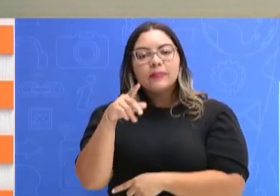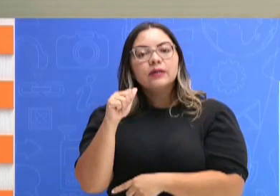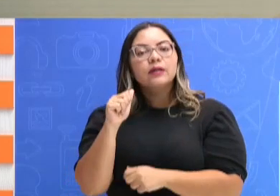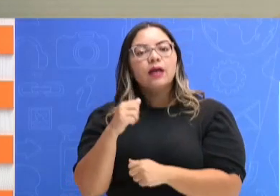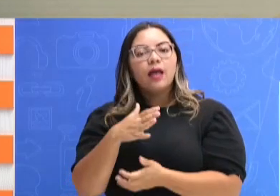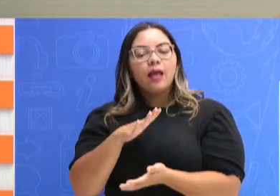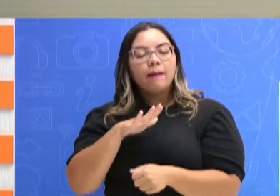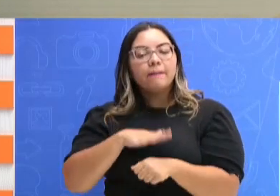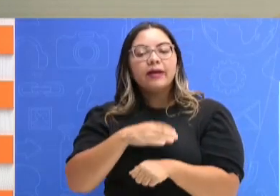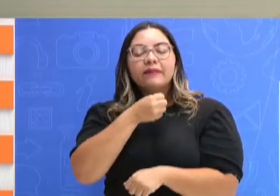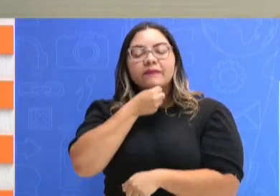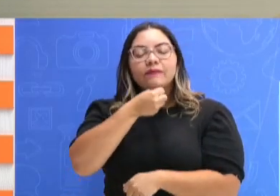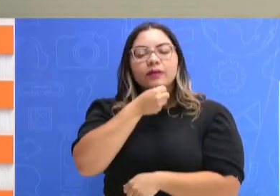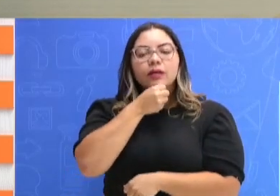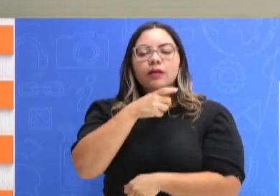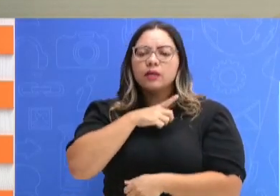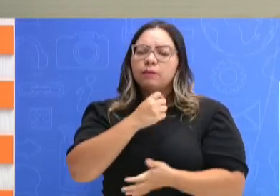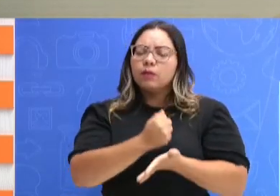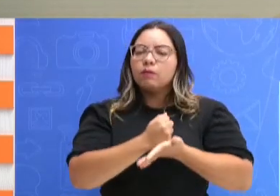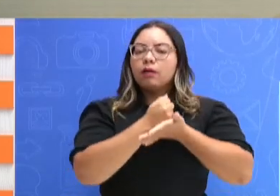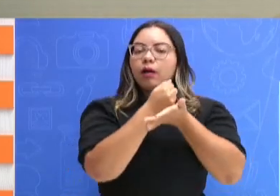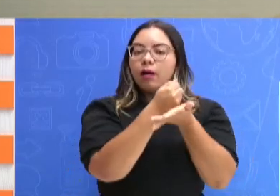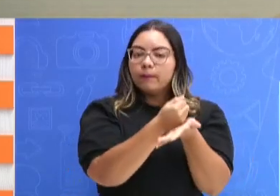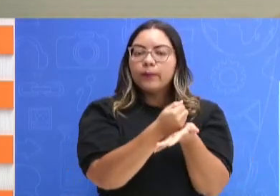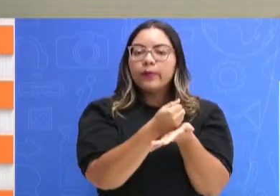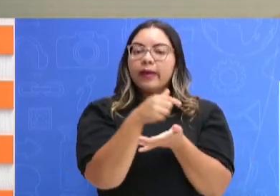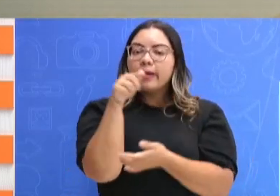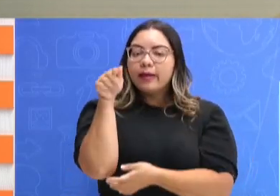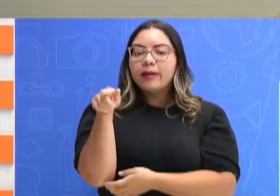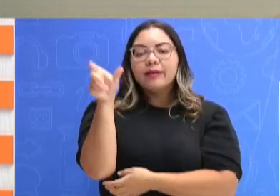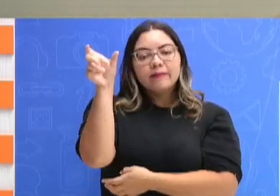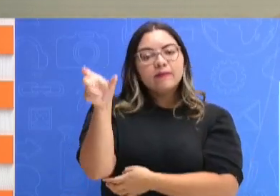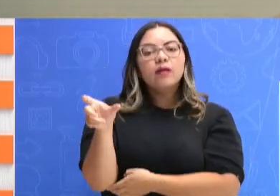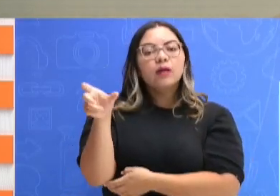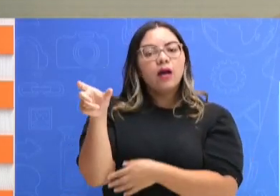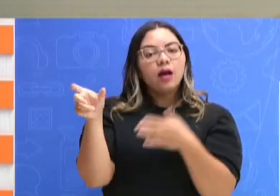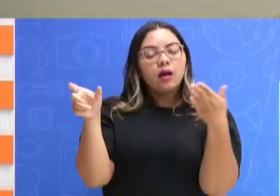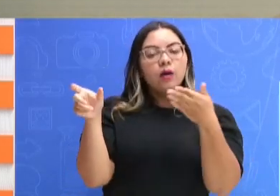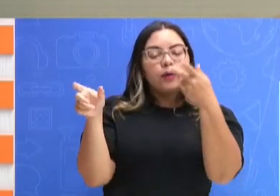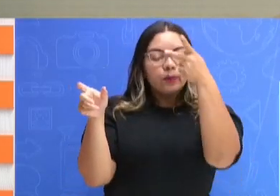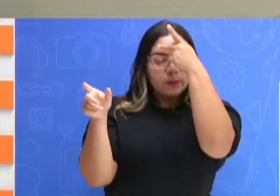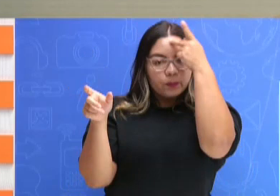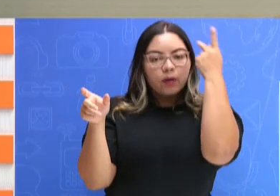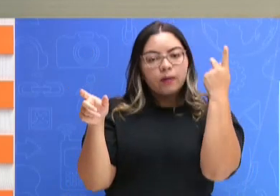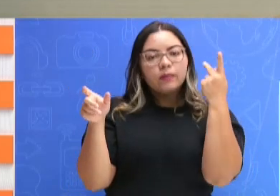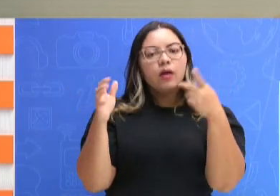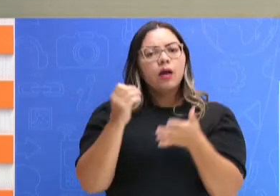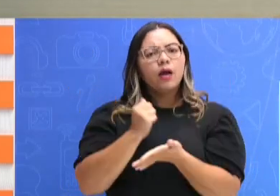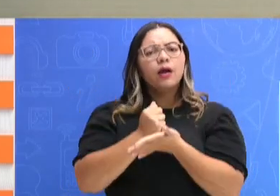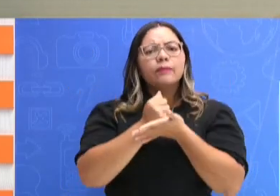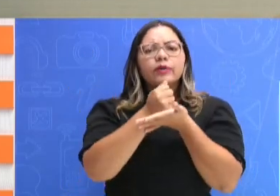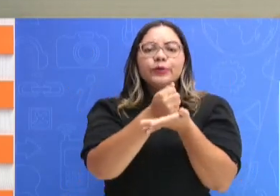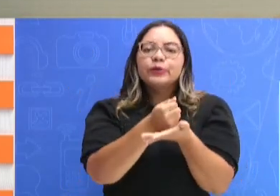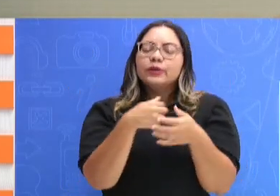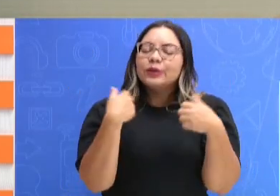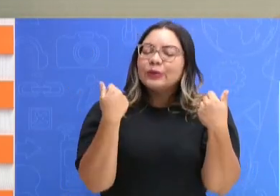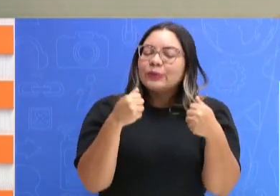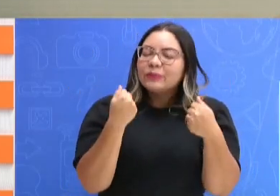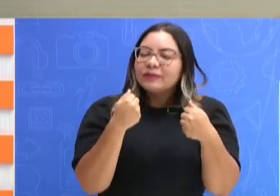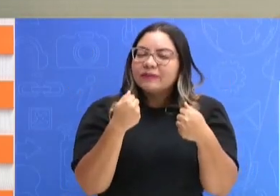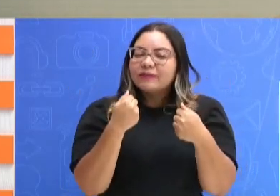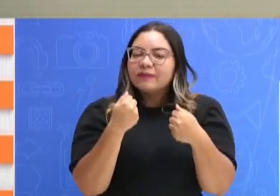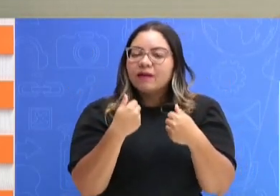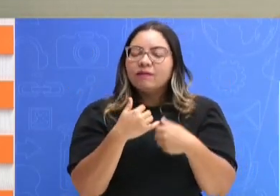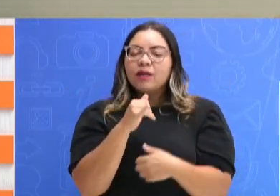lado, é o que está dando o meu apoio. Ela é, nesse momento, o alicerce ali que eu precisava, é o